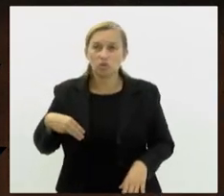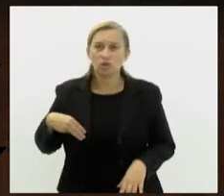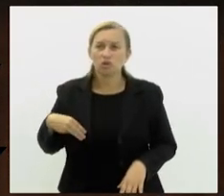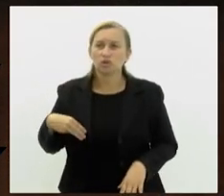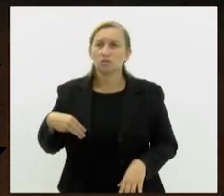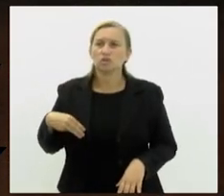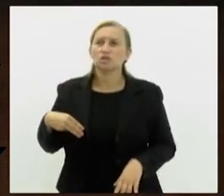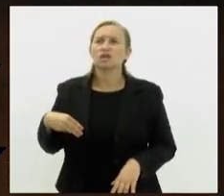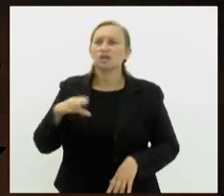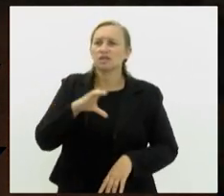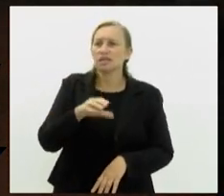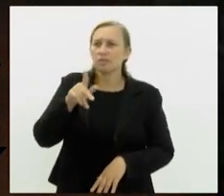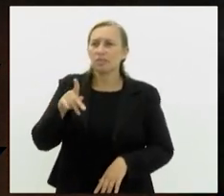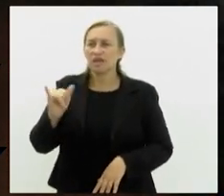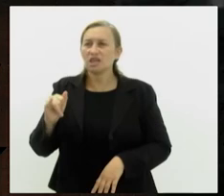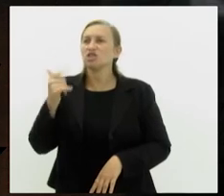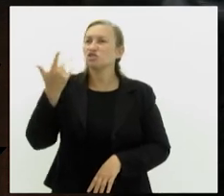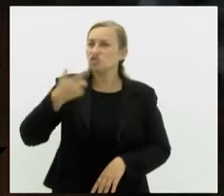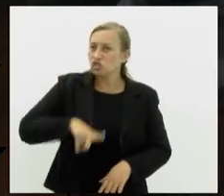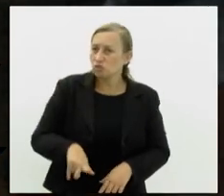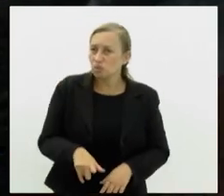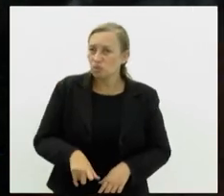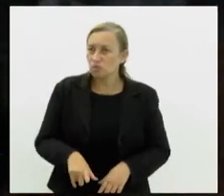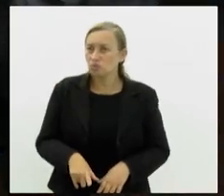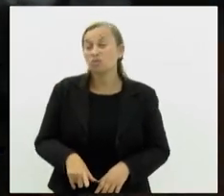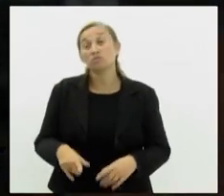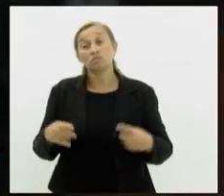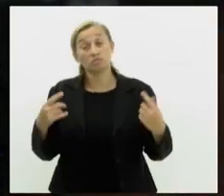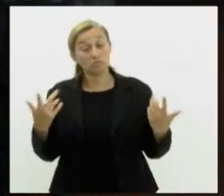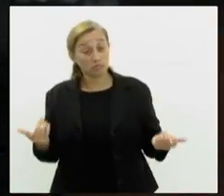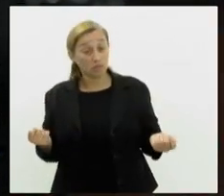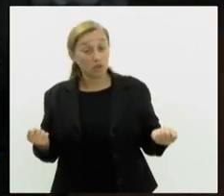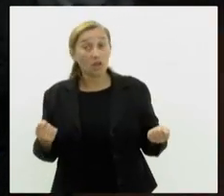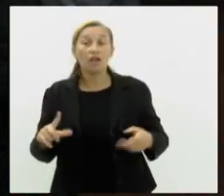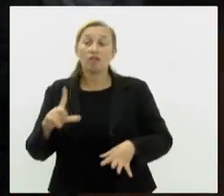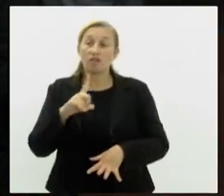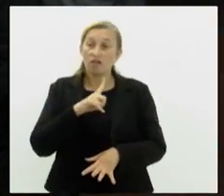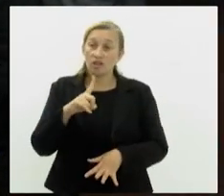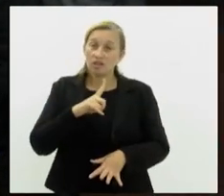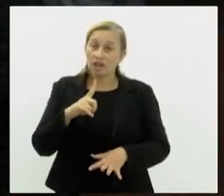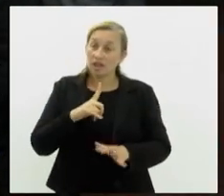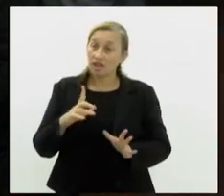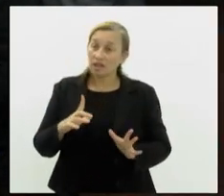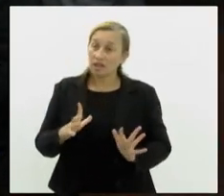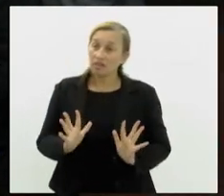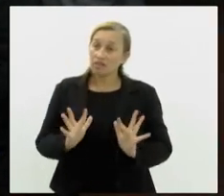trazê-los à CPI mais uma vez, e eu espero que haja um desfecho